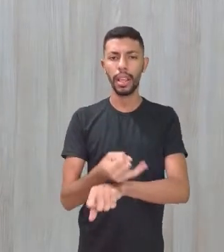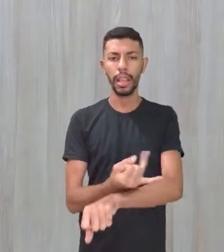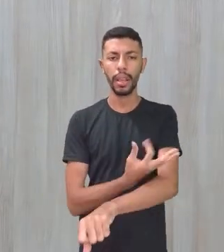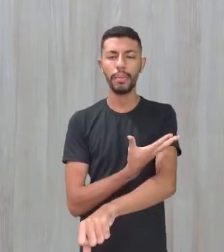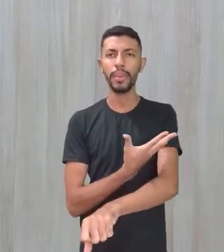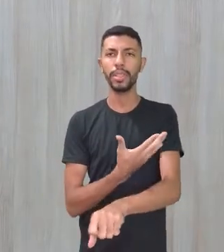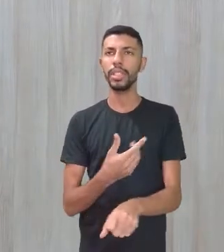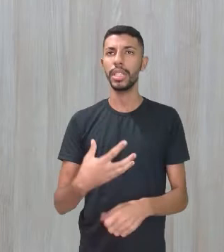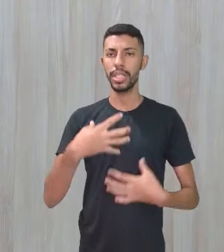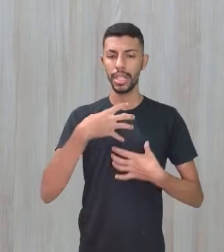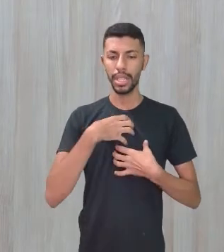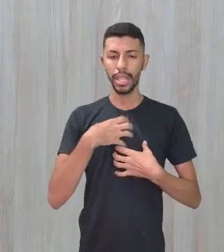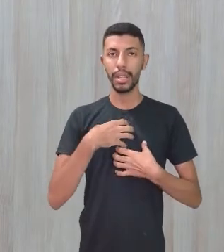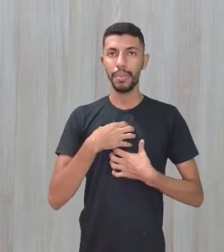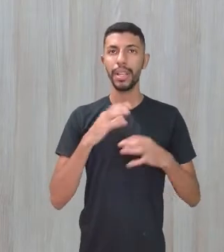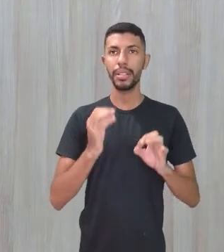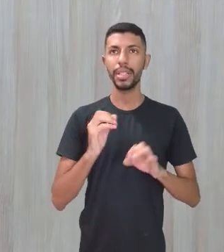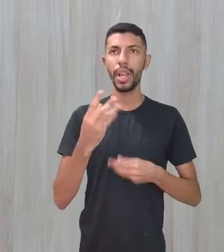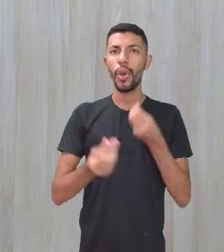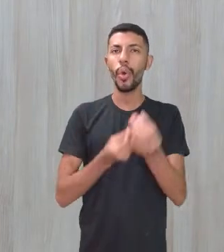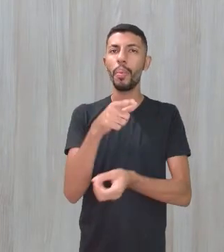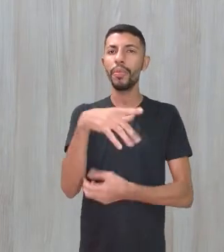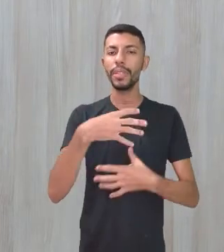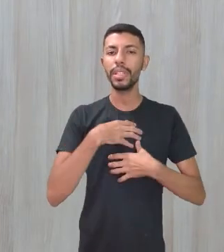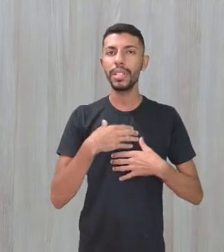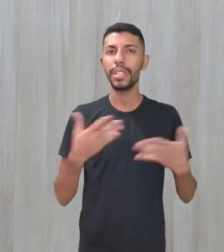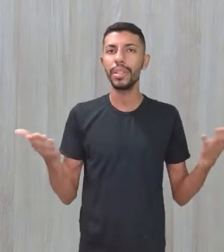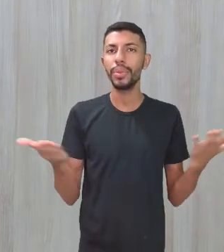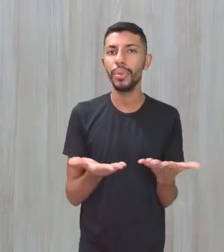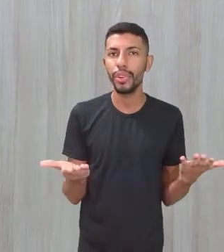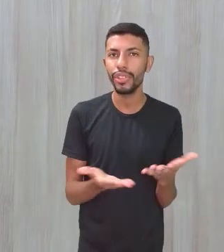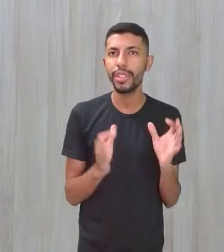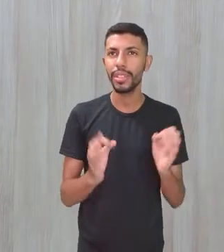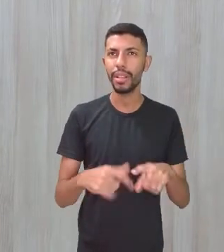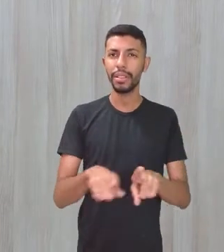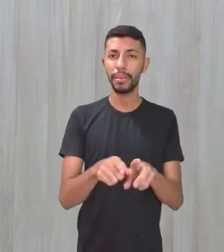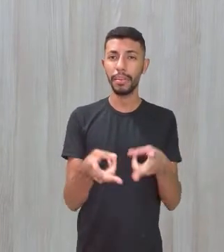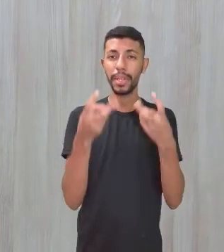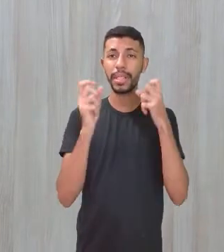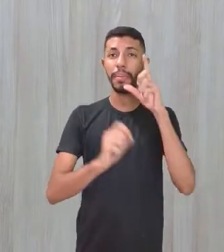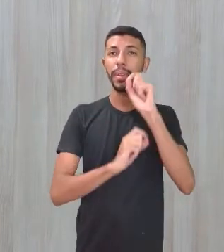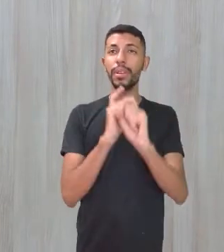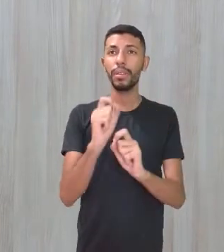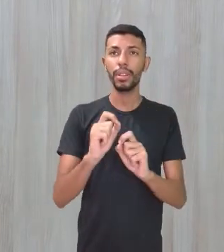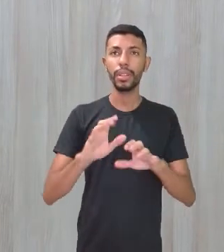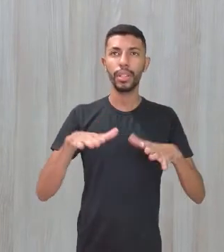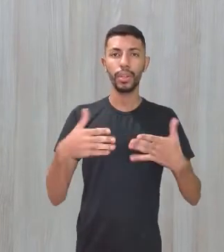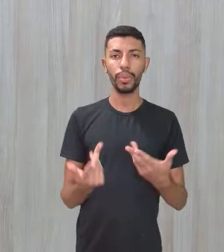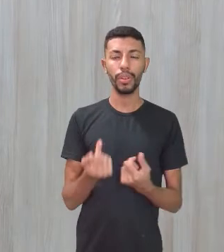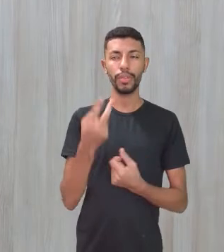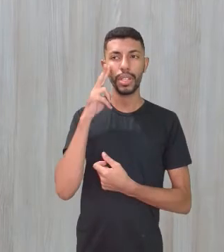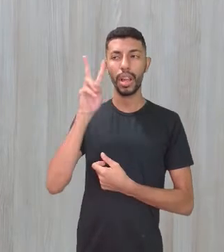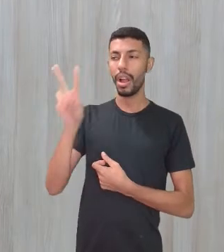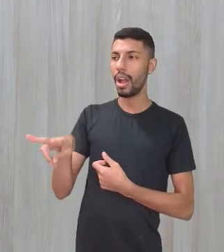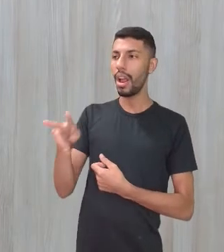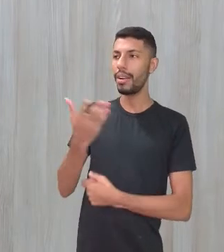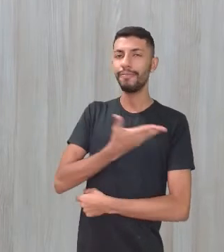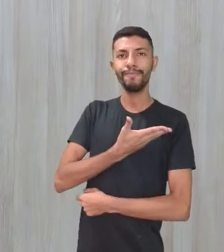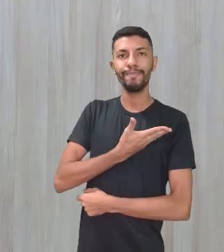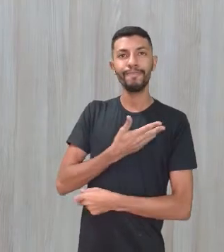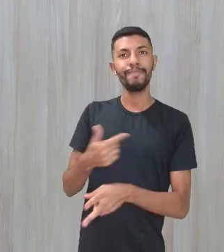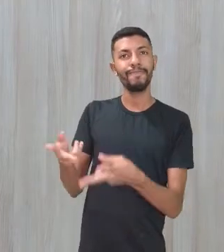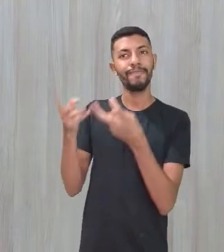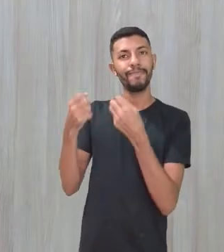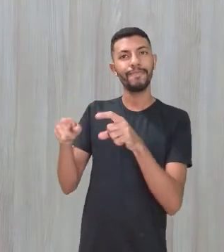São sentimentos. Como é que você está se sentindo hoje? Então, perceber quando olhar para o colega, perceber